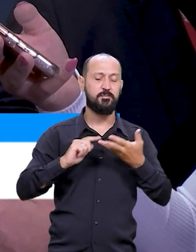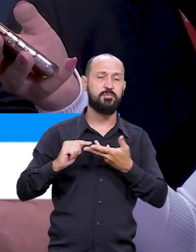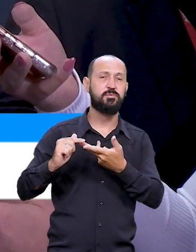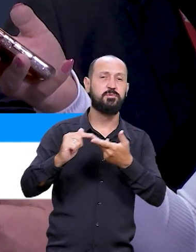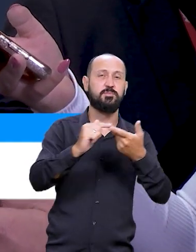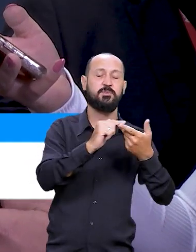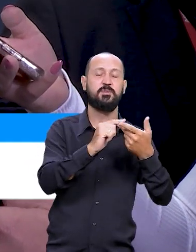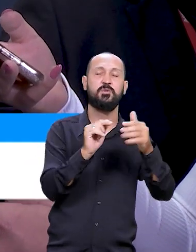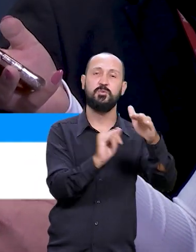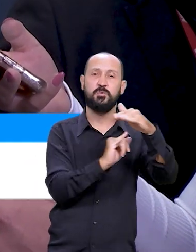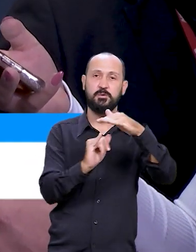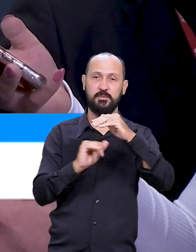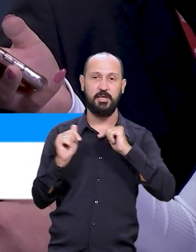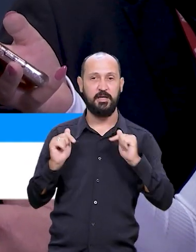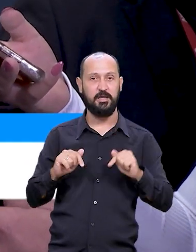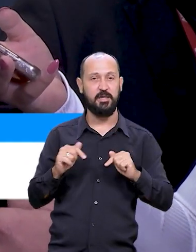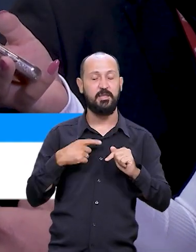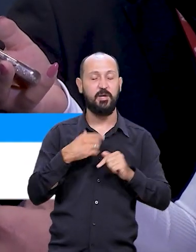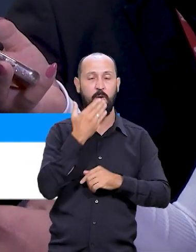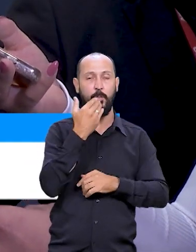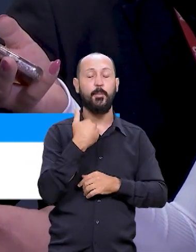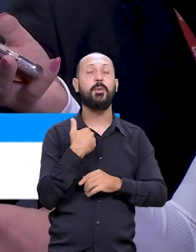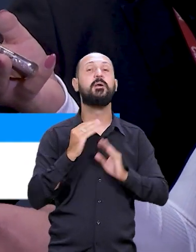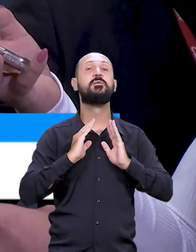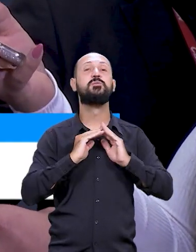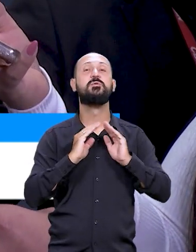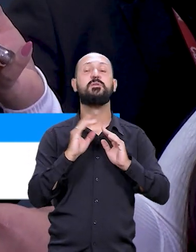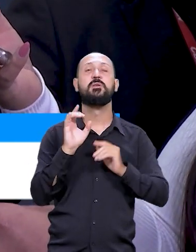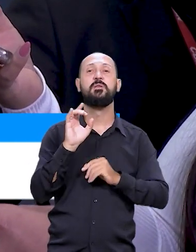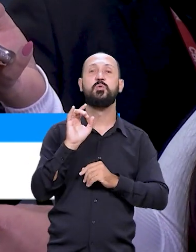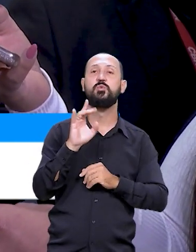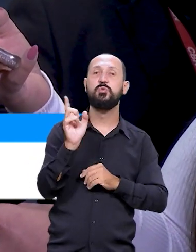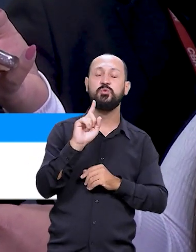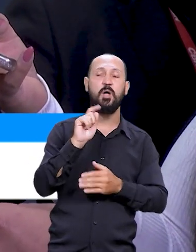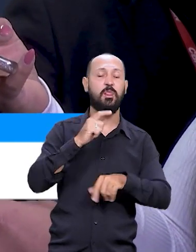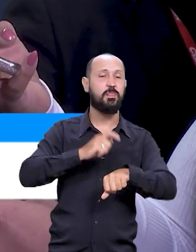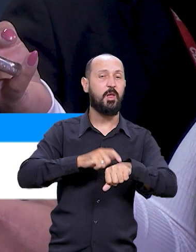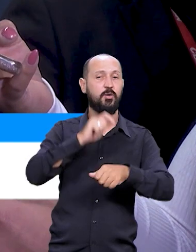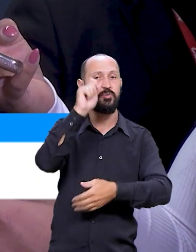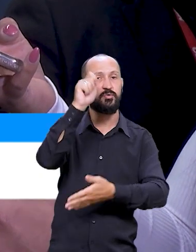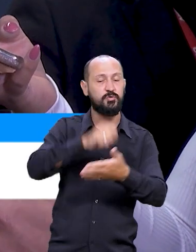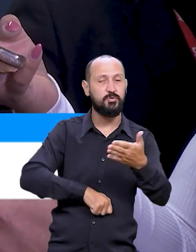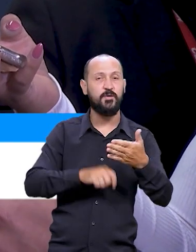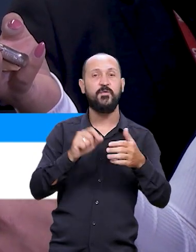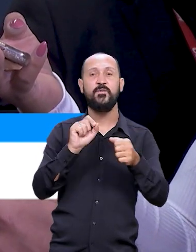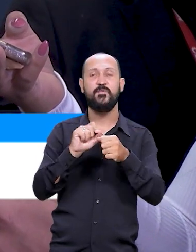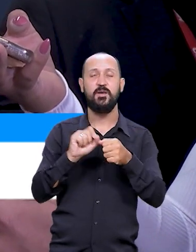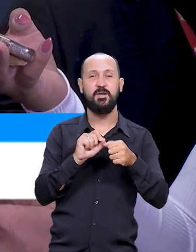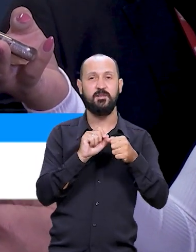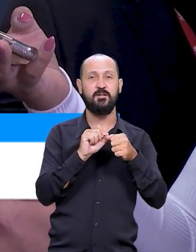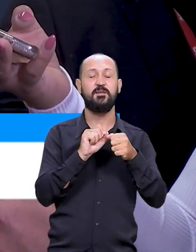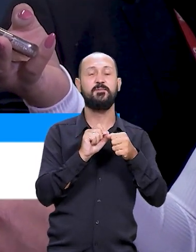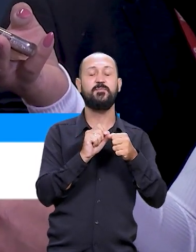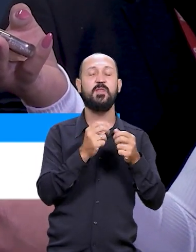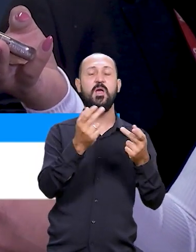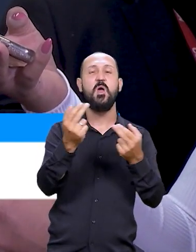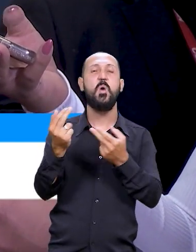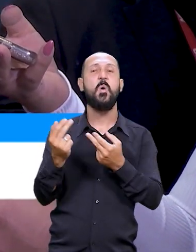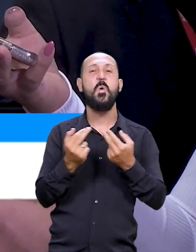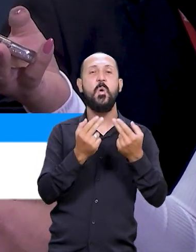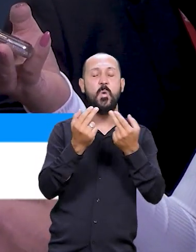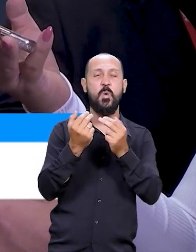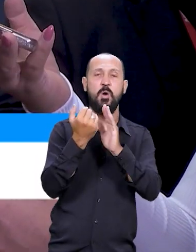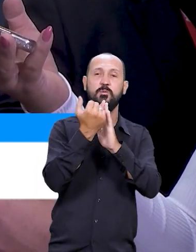teve uma reunião com várias entidades aqui que solicitam também que não só na lavratura seja